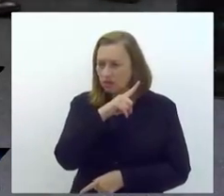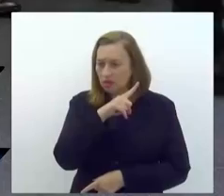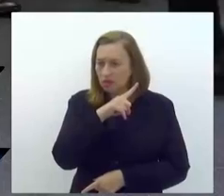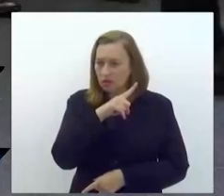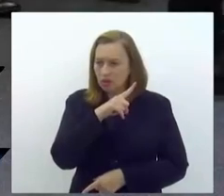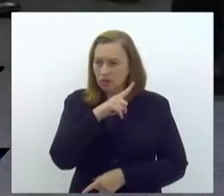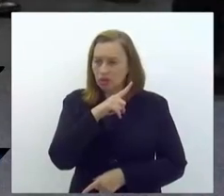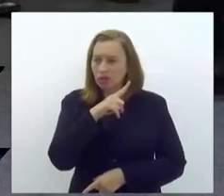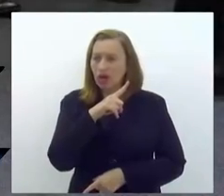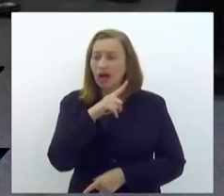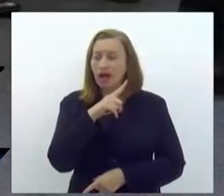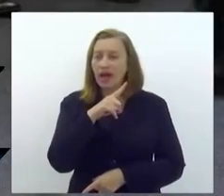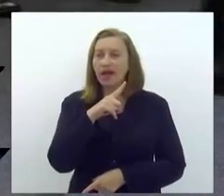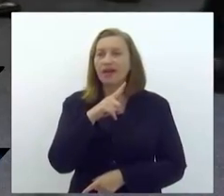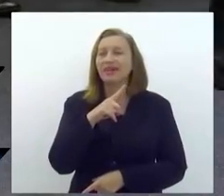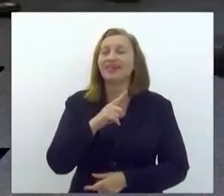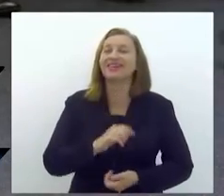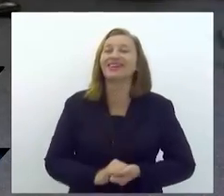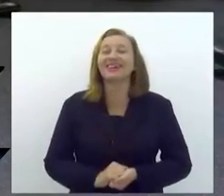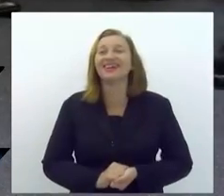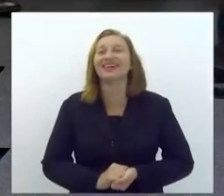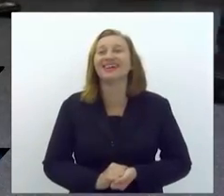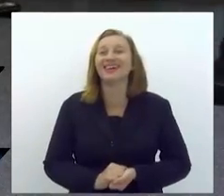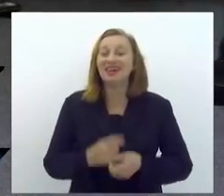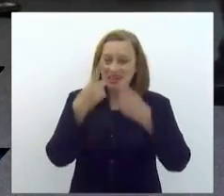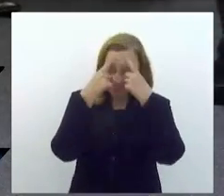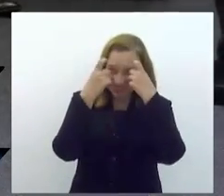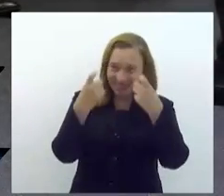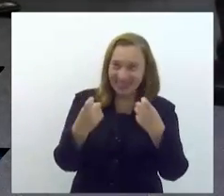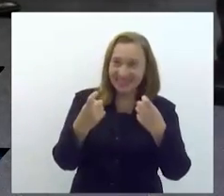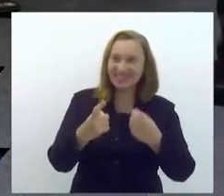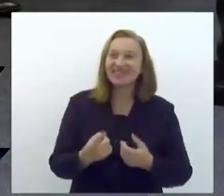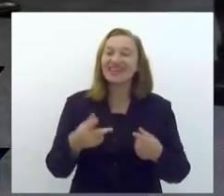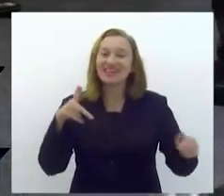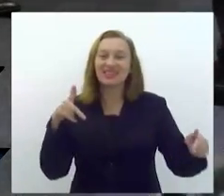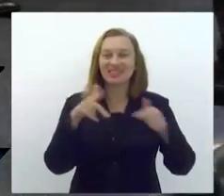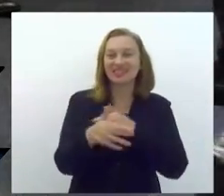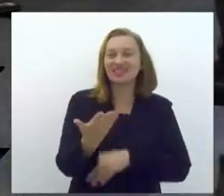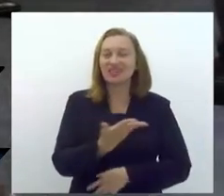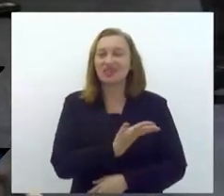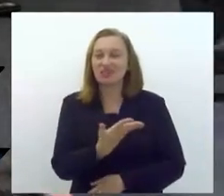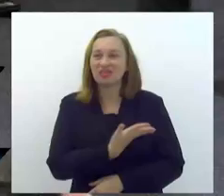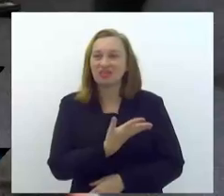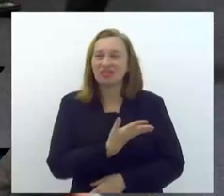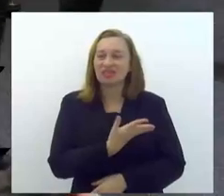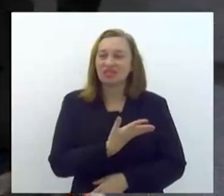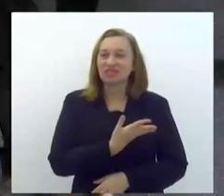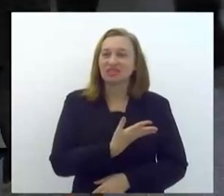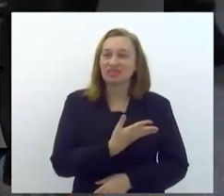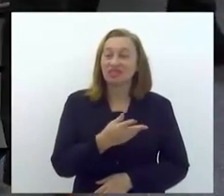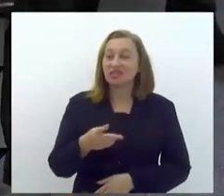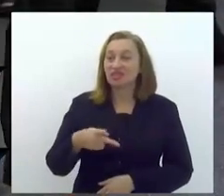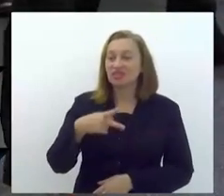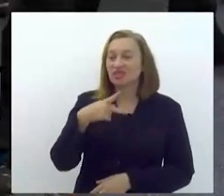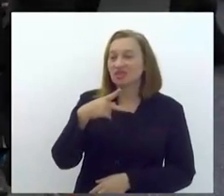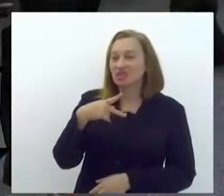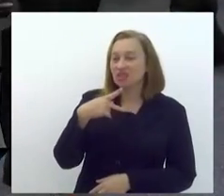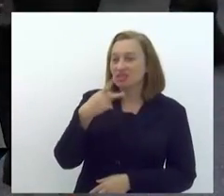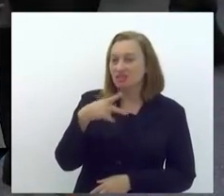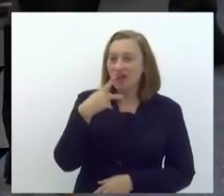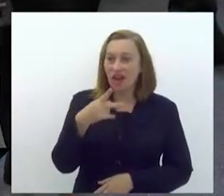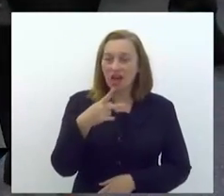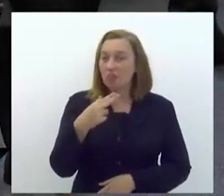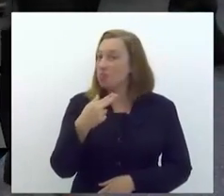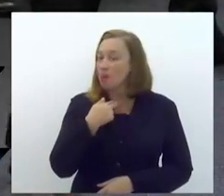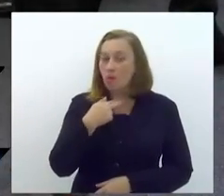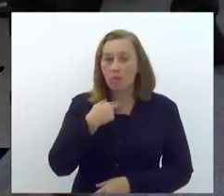fomos e como somos mas violência impedir ao colega de manifestar as suas posições não pode ser tolerado